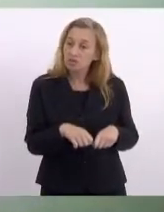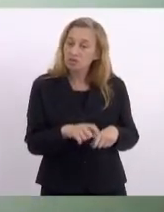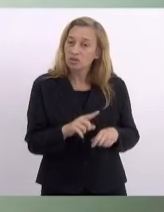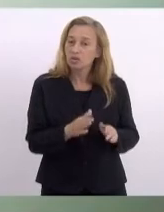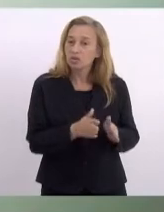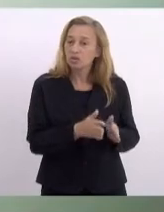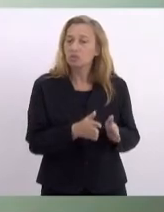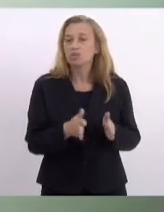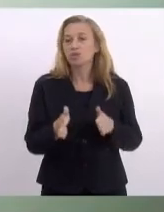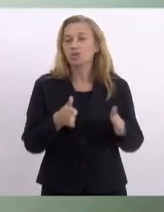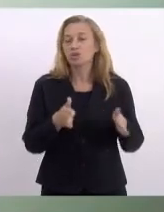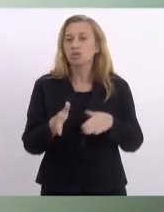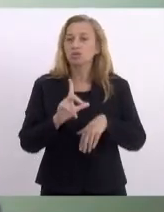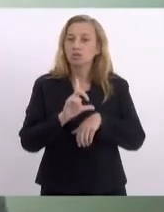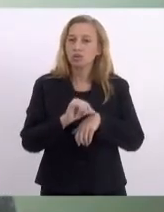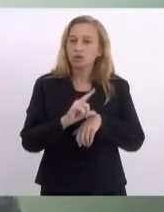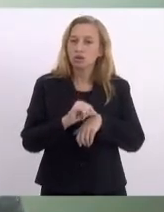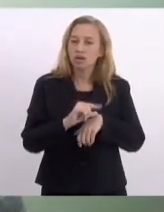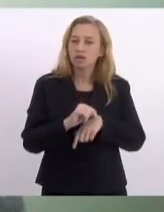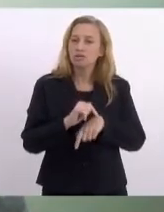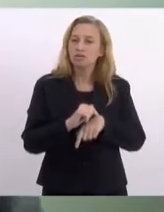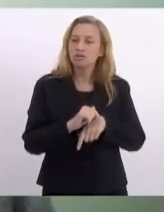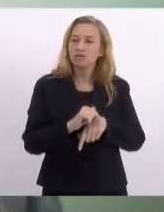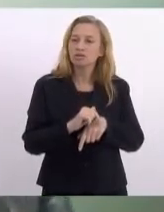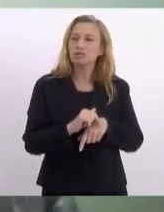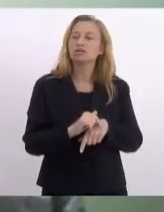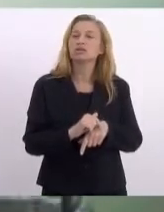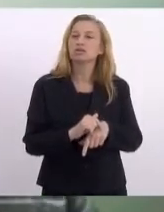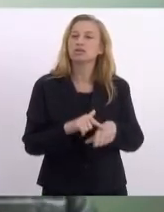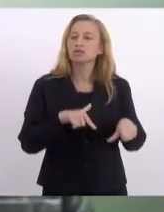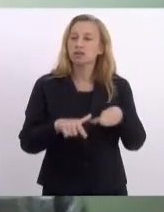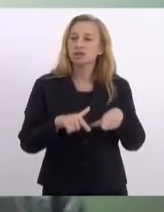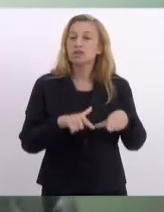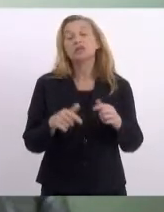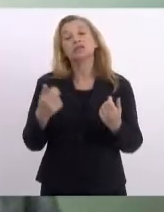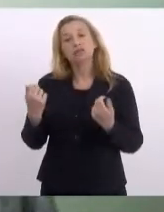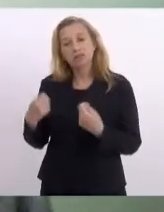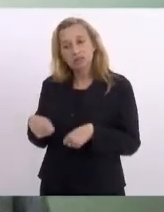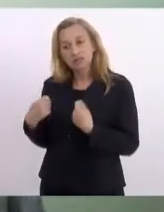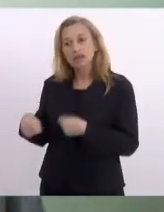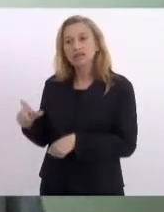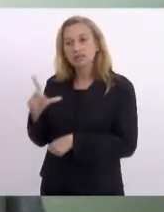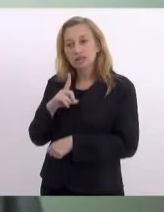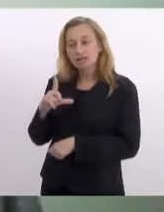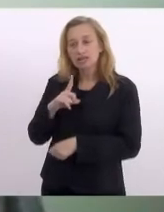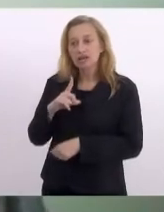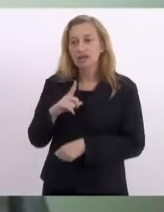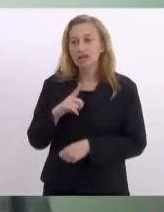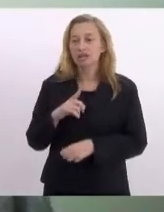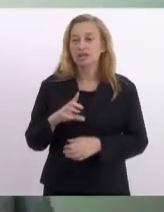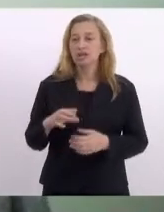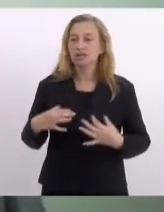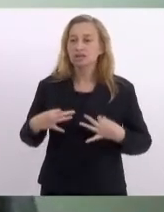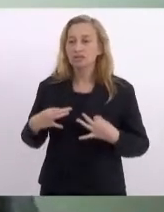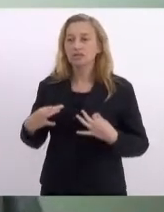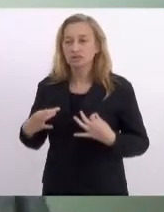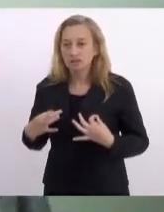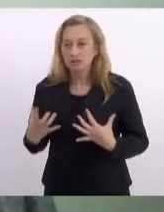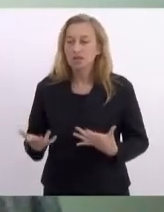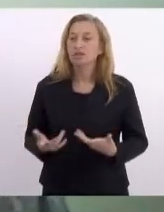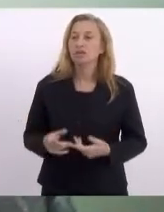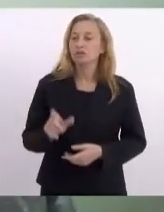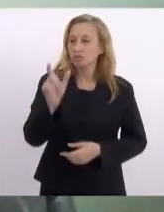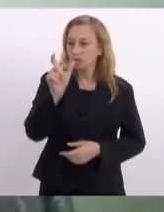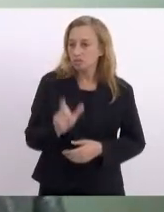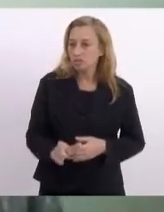durante o horário de funcionamento, em caso de necessidade, ter disponível um funcionário que